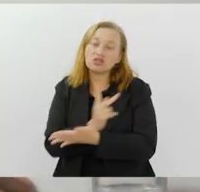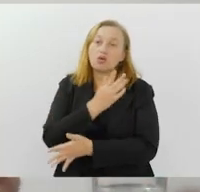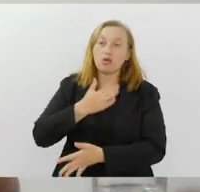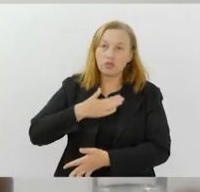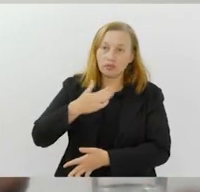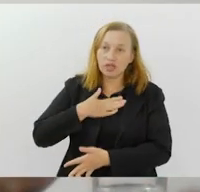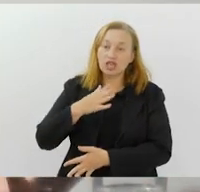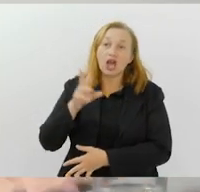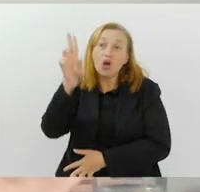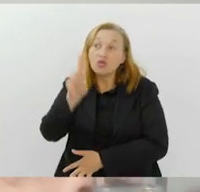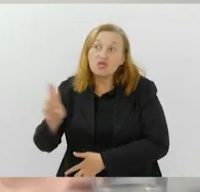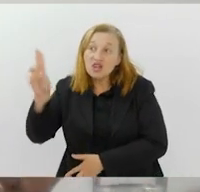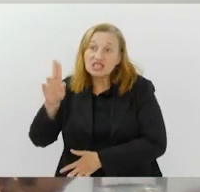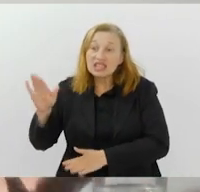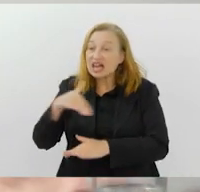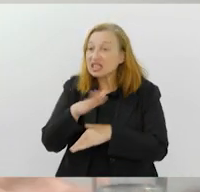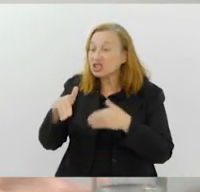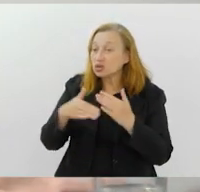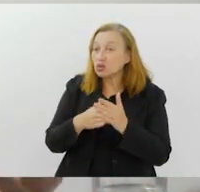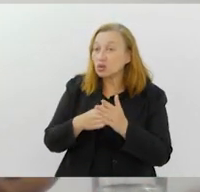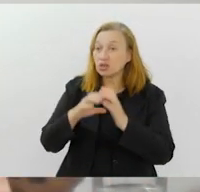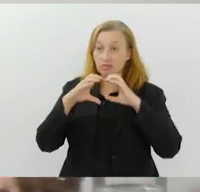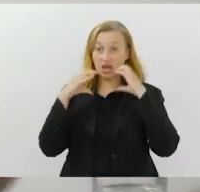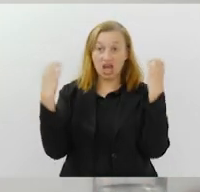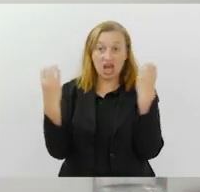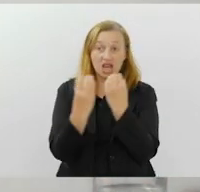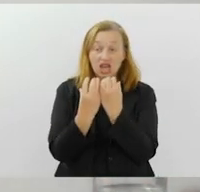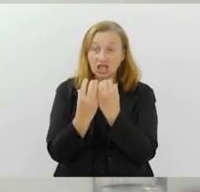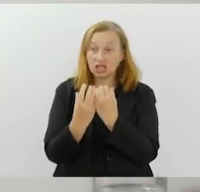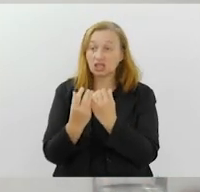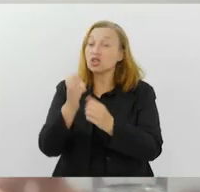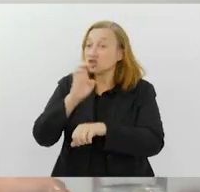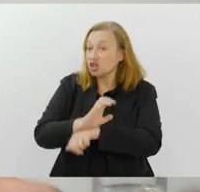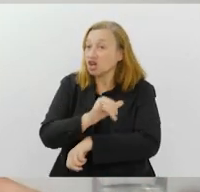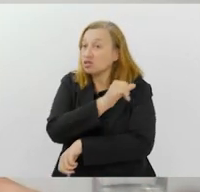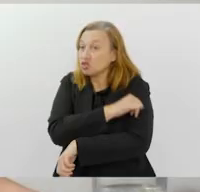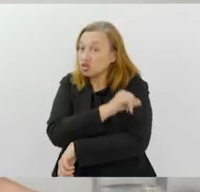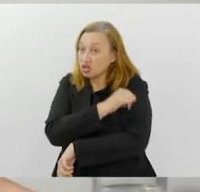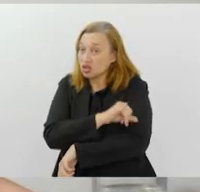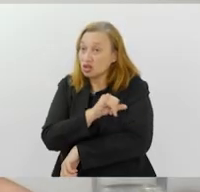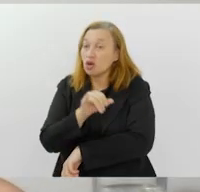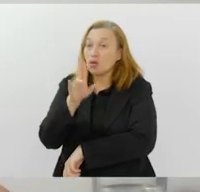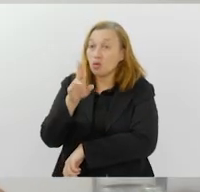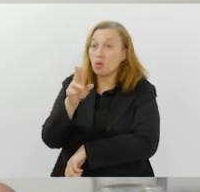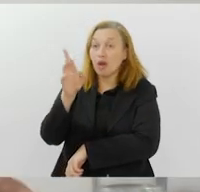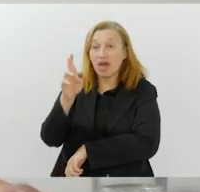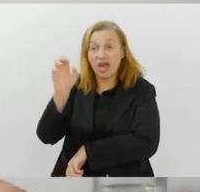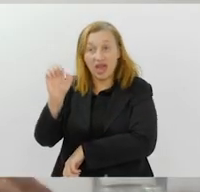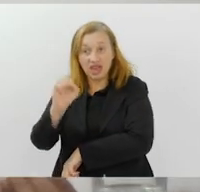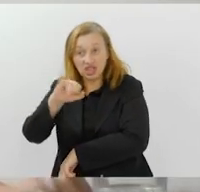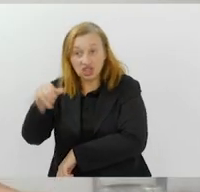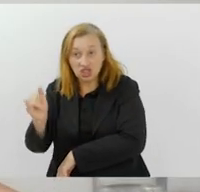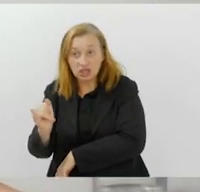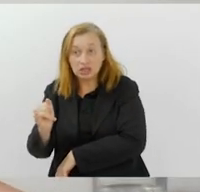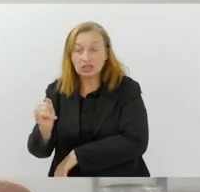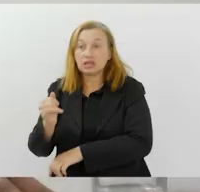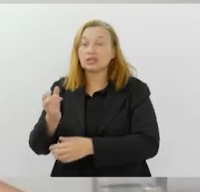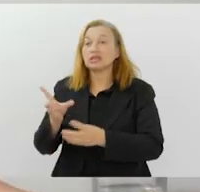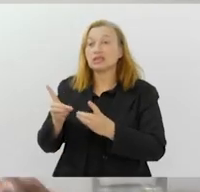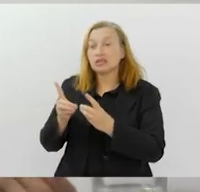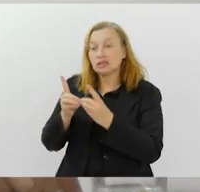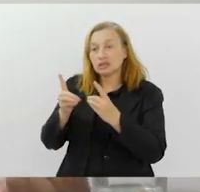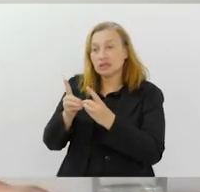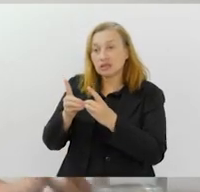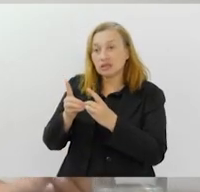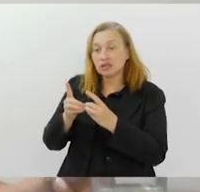passei a universidade inteira no Maracanã na Universidade do Estado do Rio de Janeiro erge sendo abordada